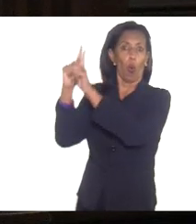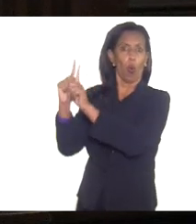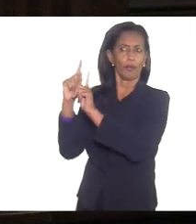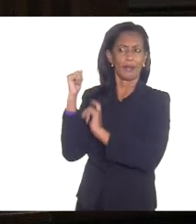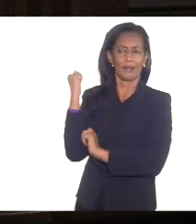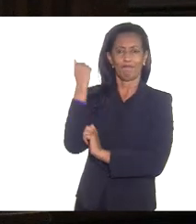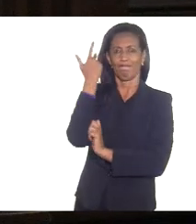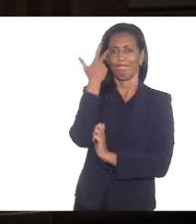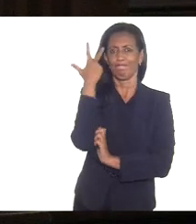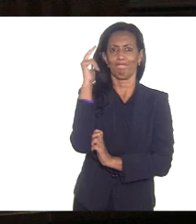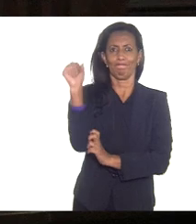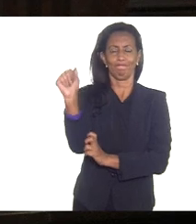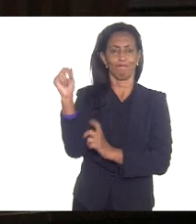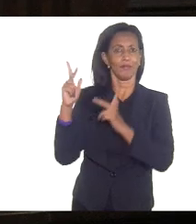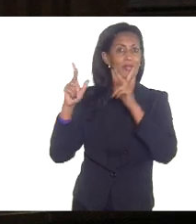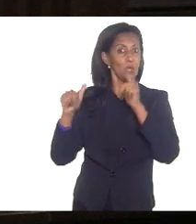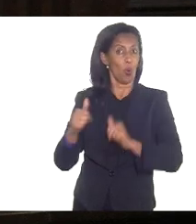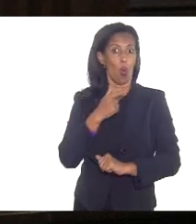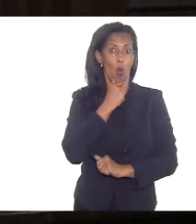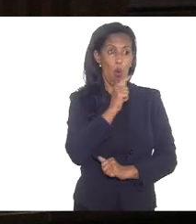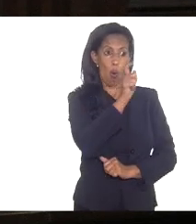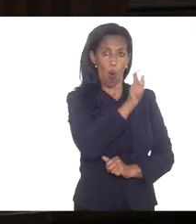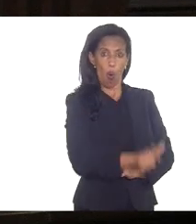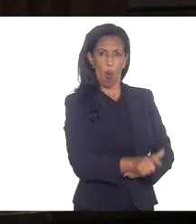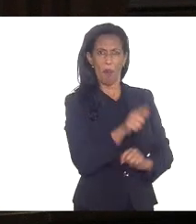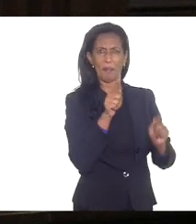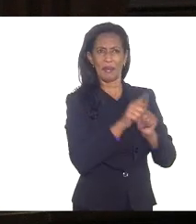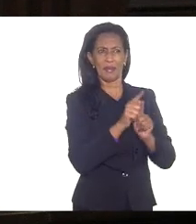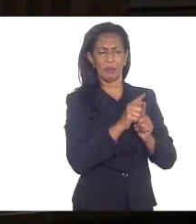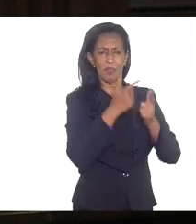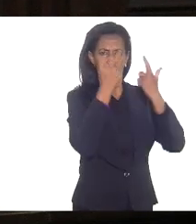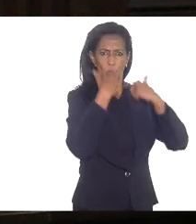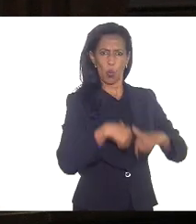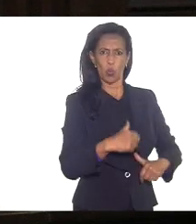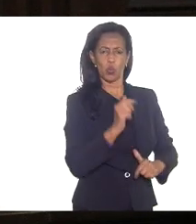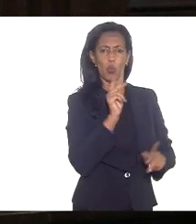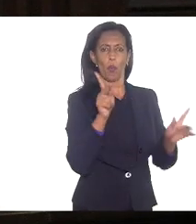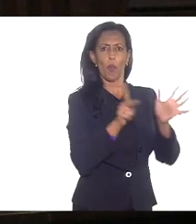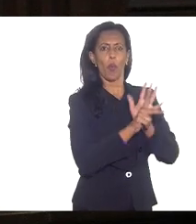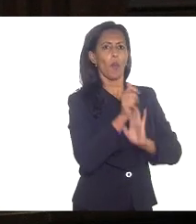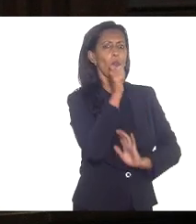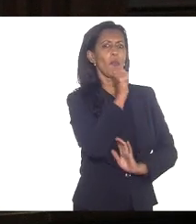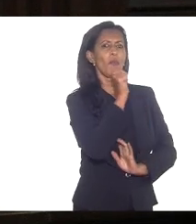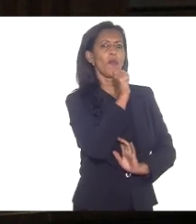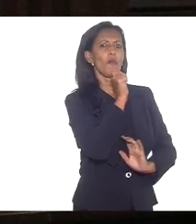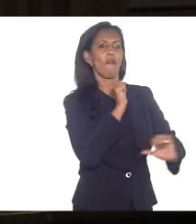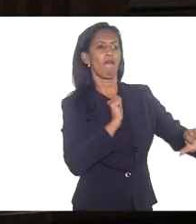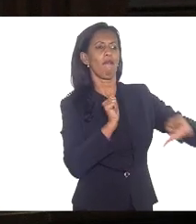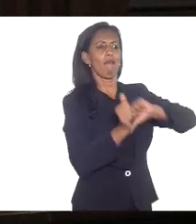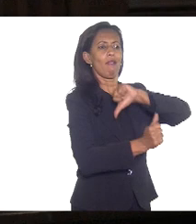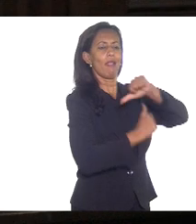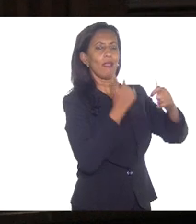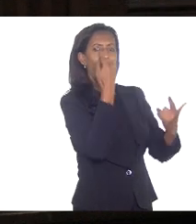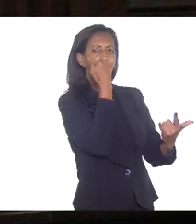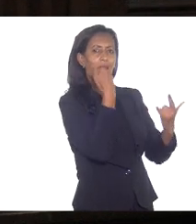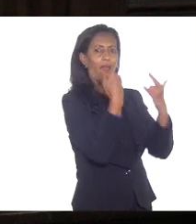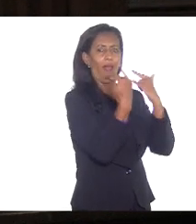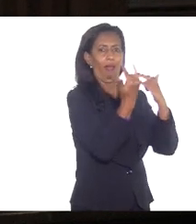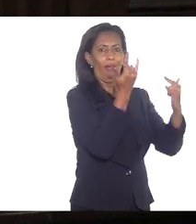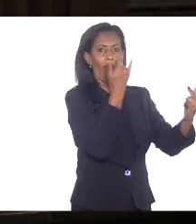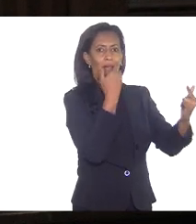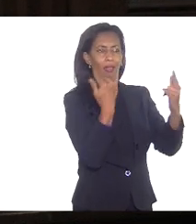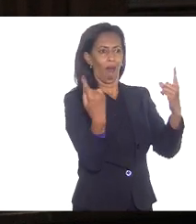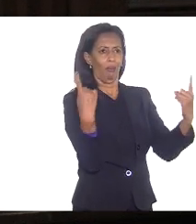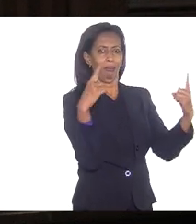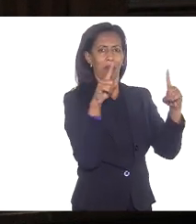mesmo modo, também os homens, deixando o uso natural da mulher, arderam-se em desejos uns para